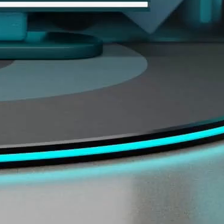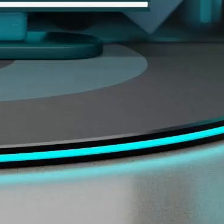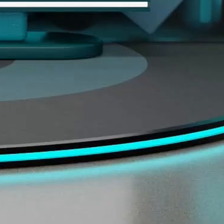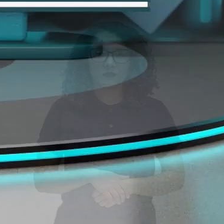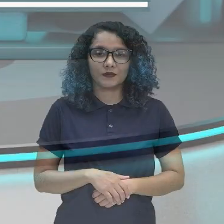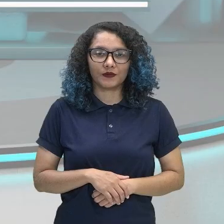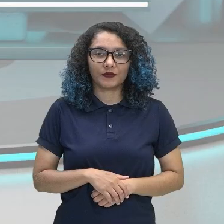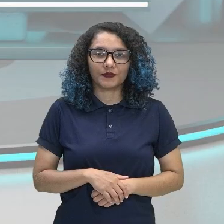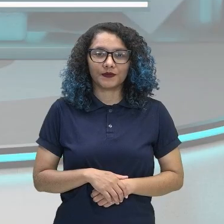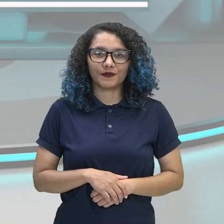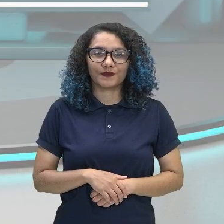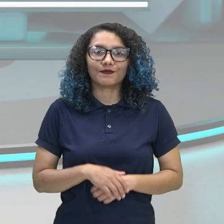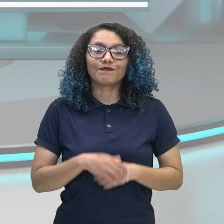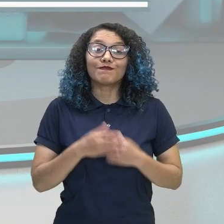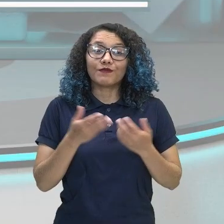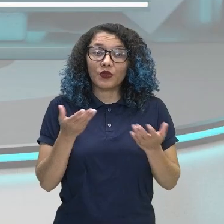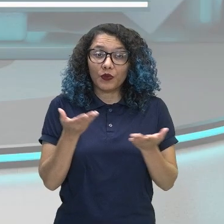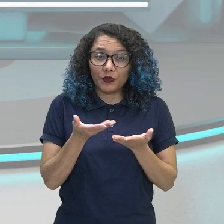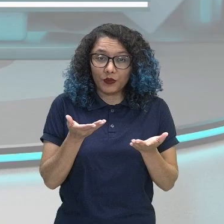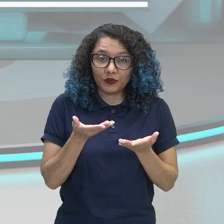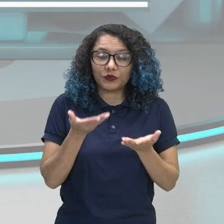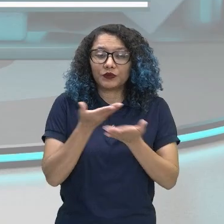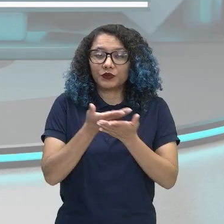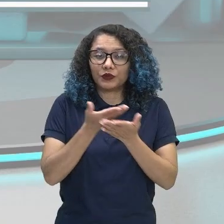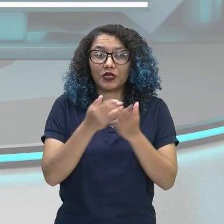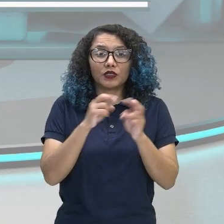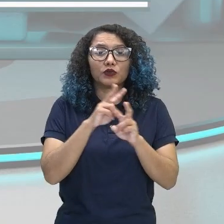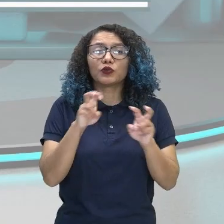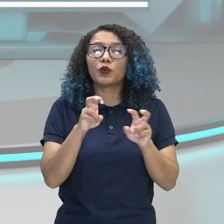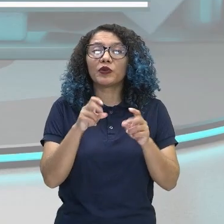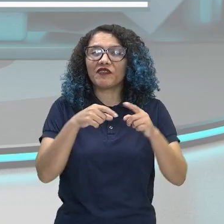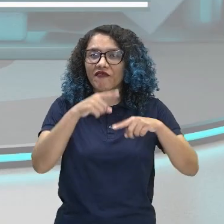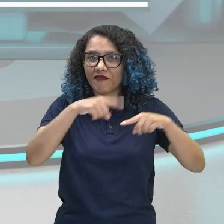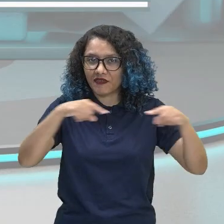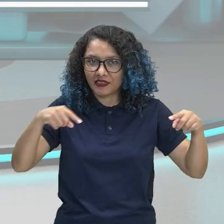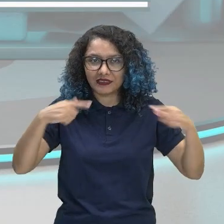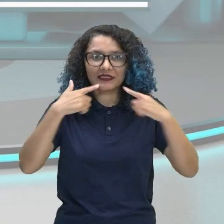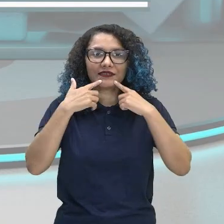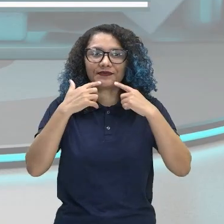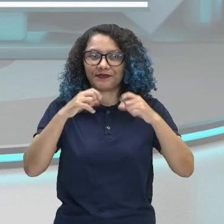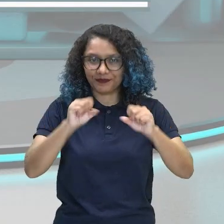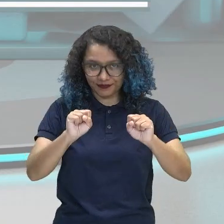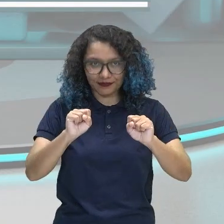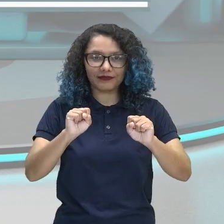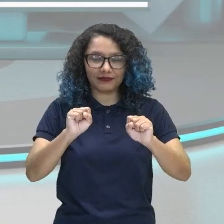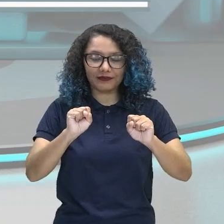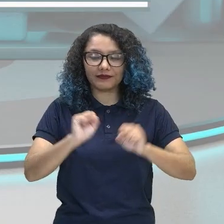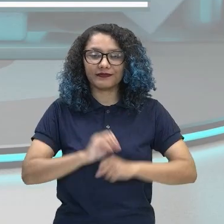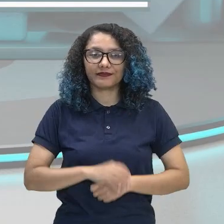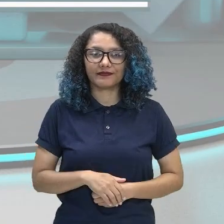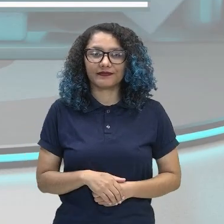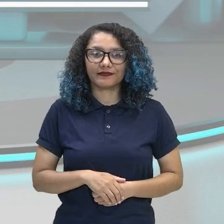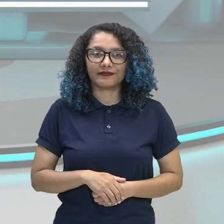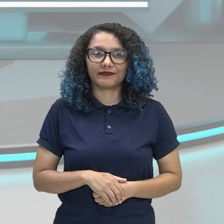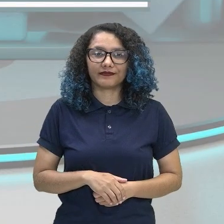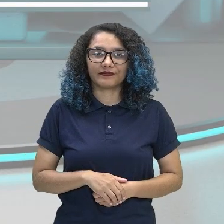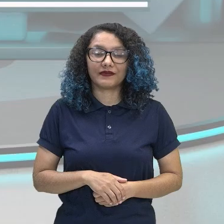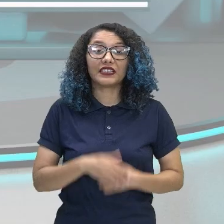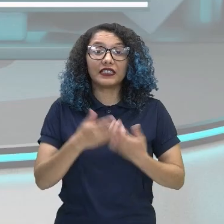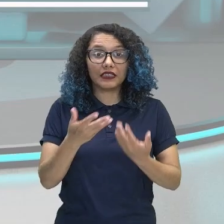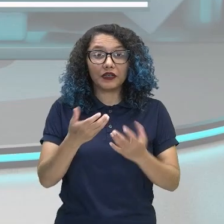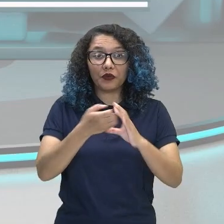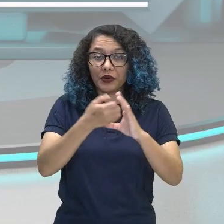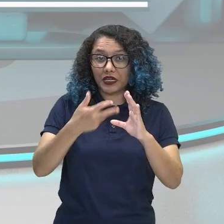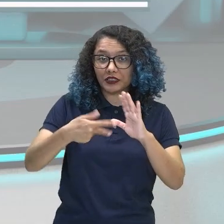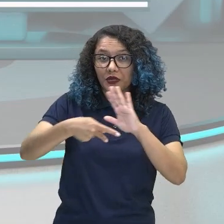Muito bem, turmas. Hoje nós vamos estudar sobre a variação linguística, a propriedade das